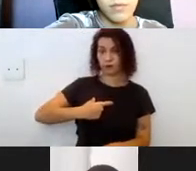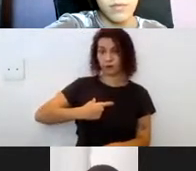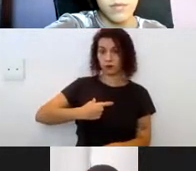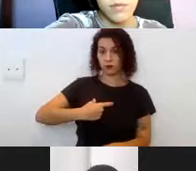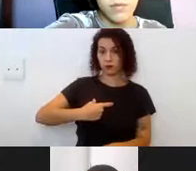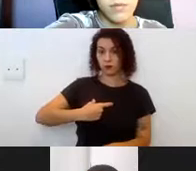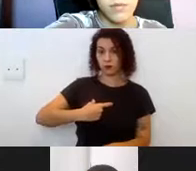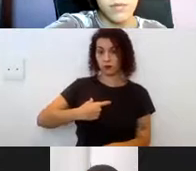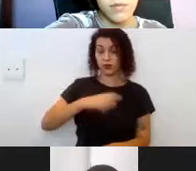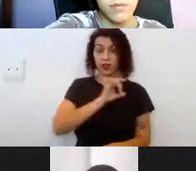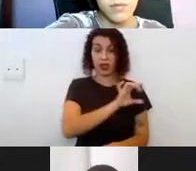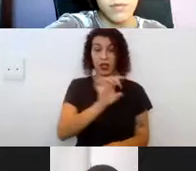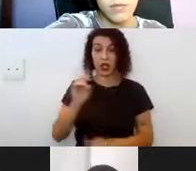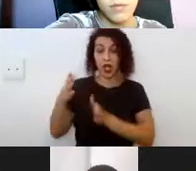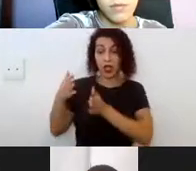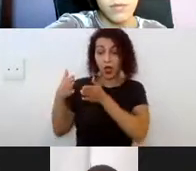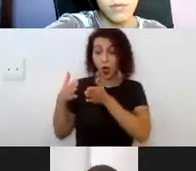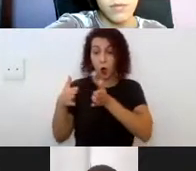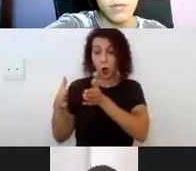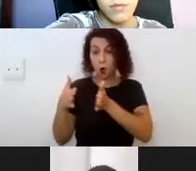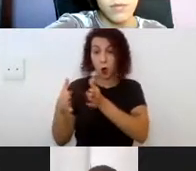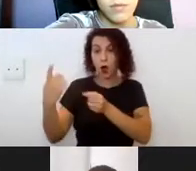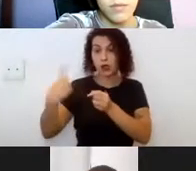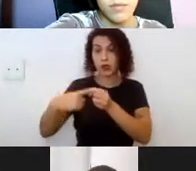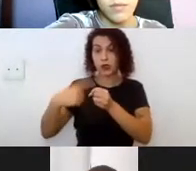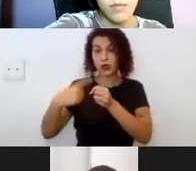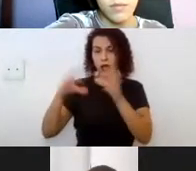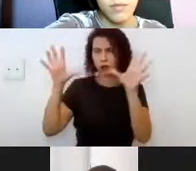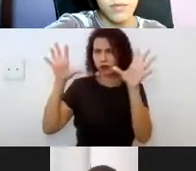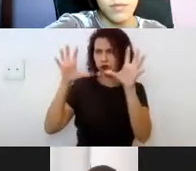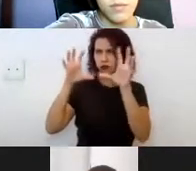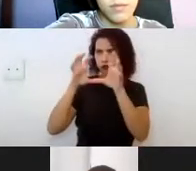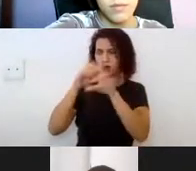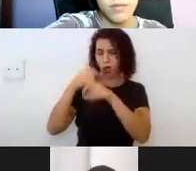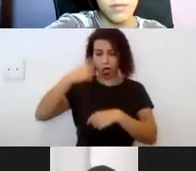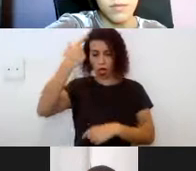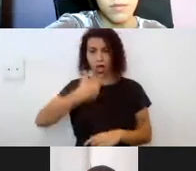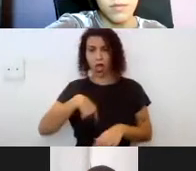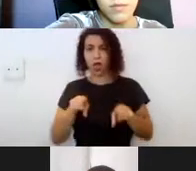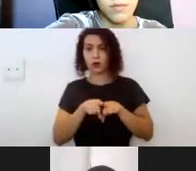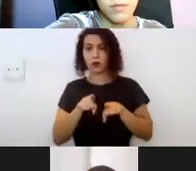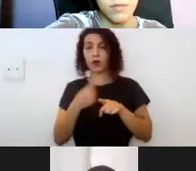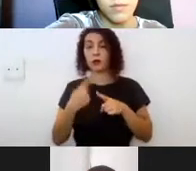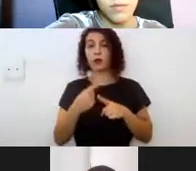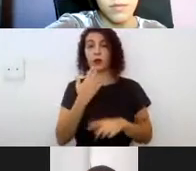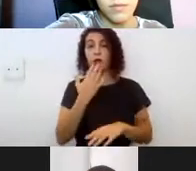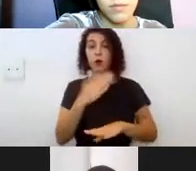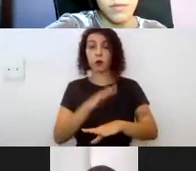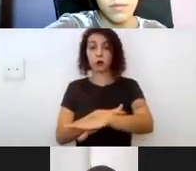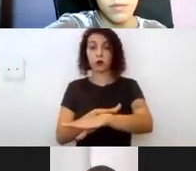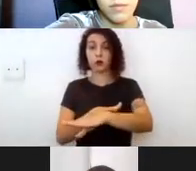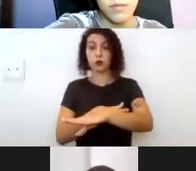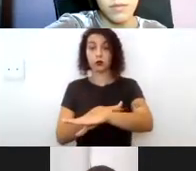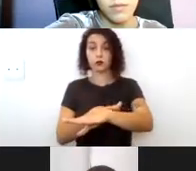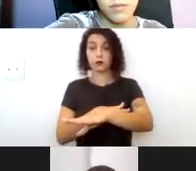Oi tá cada Rua desta Cidade Cinza sou eu porque Qual é a minha cor Oi